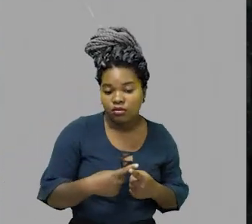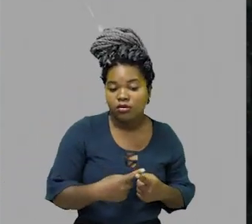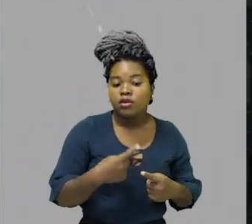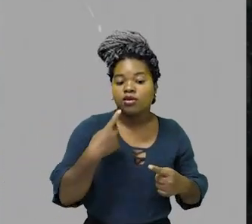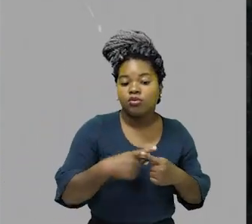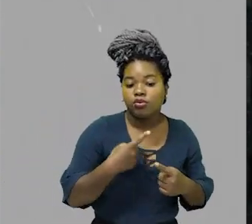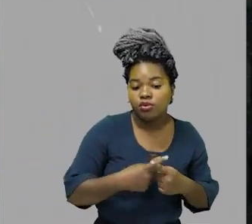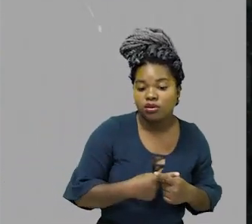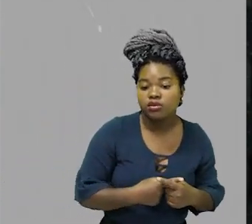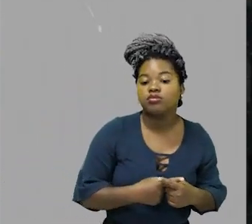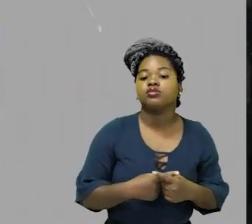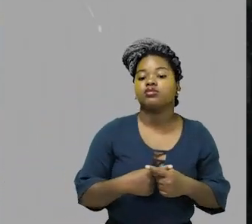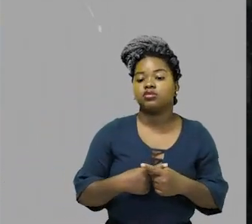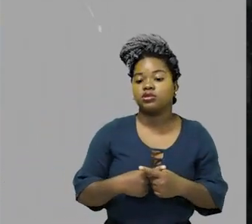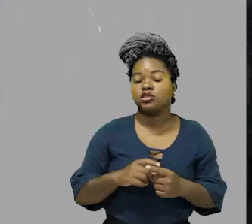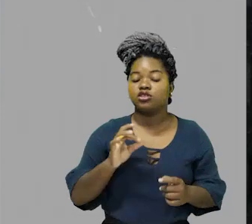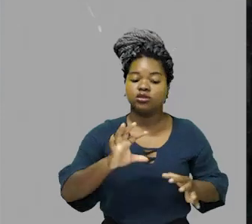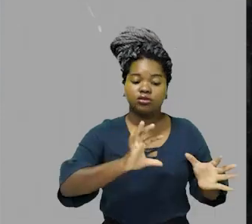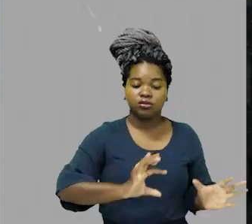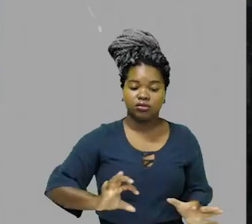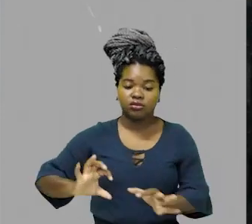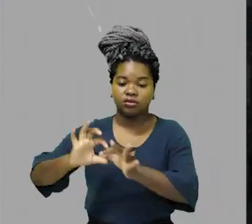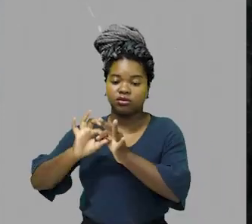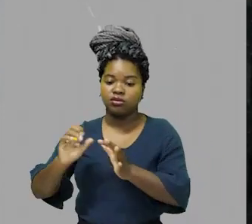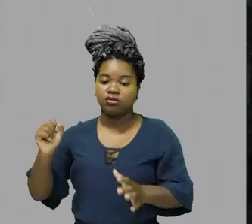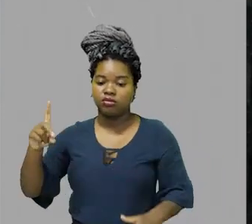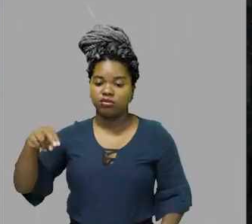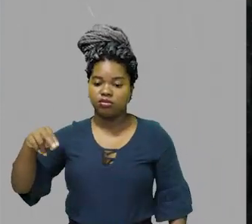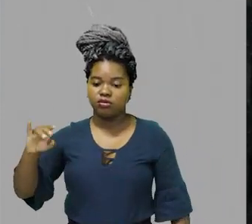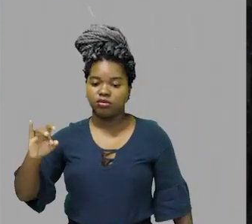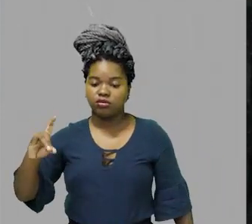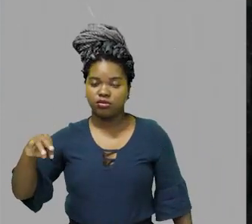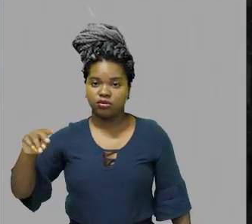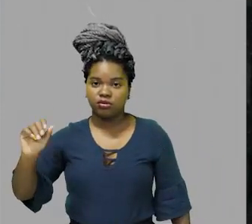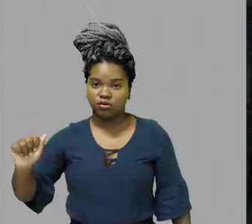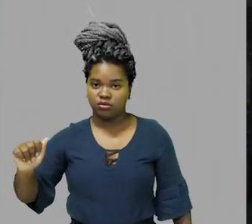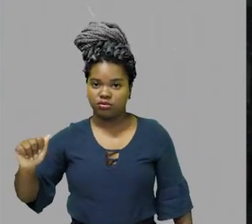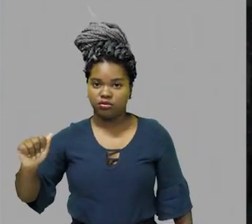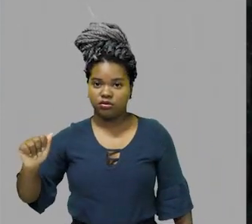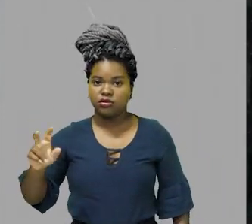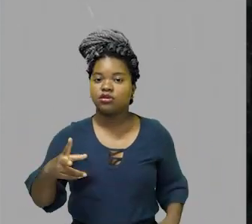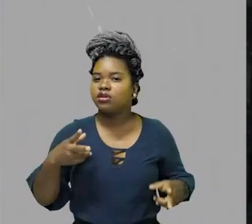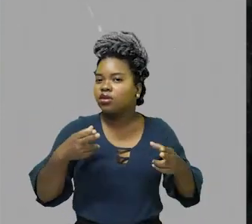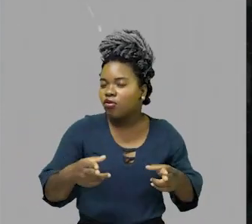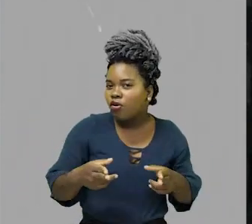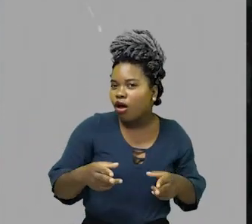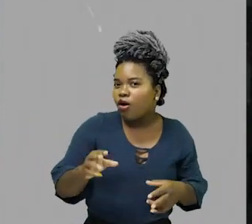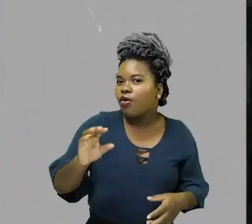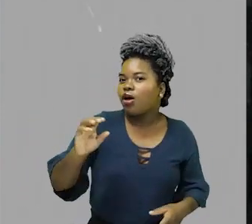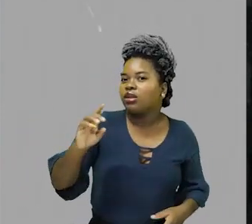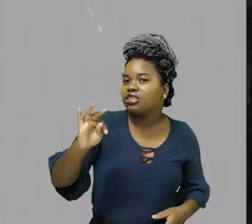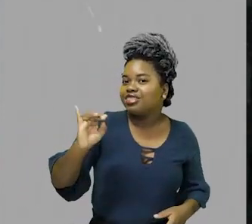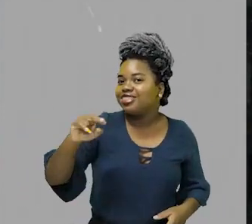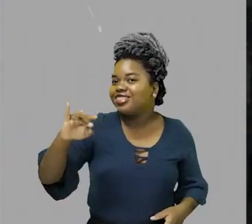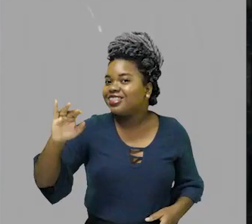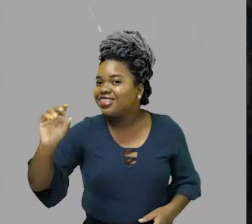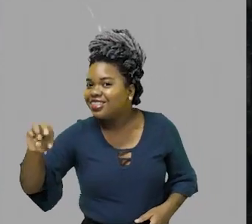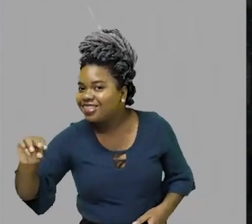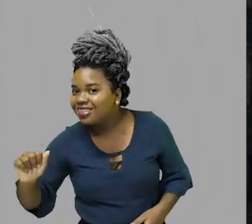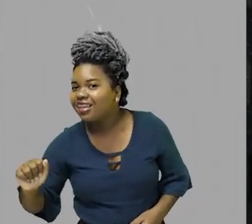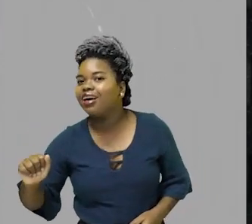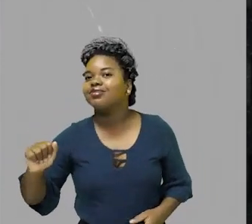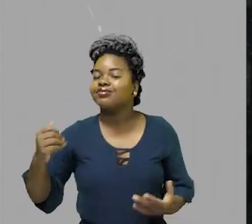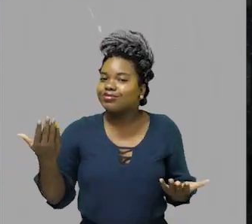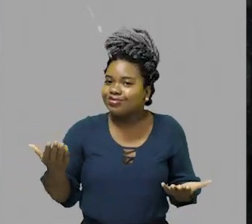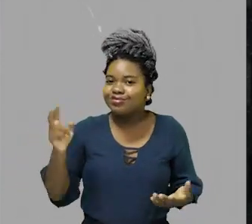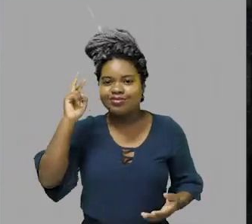uracila, ela só se liga com a adenina. Assim como se fosse a timina se ligando com a adenina. Só que como